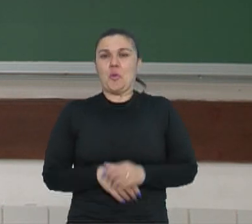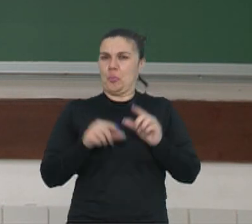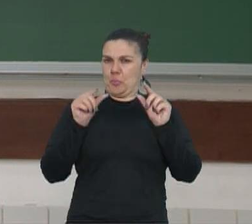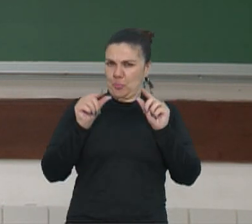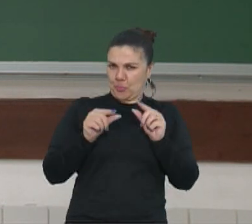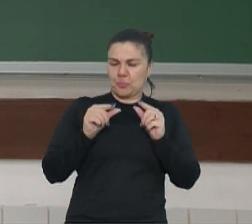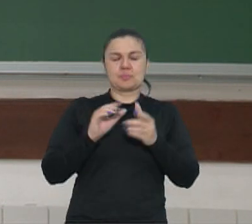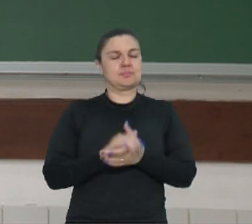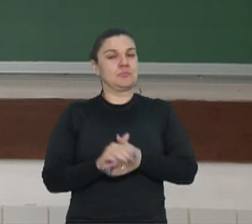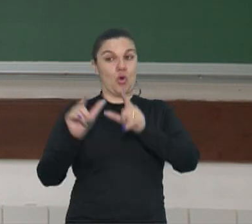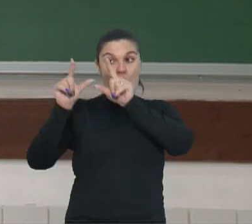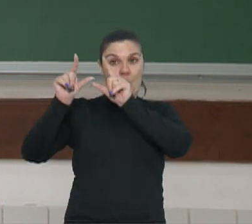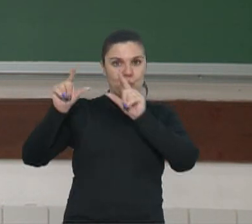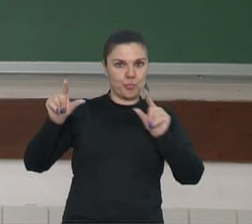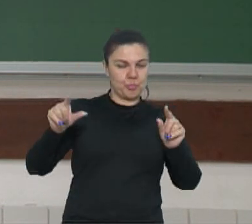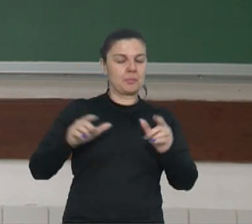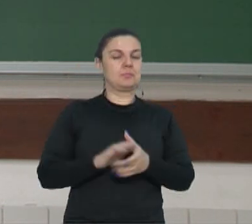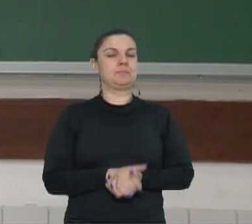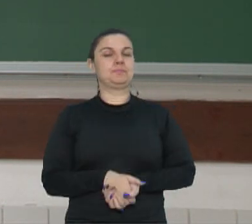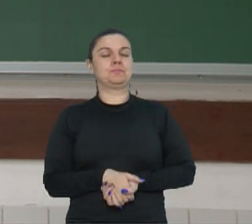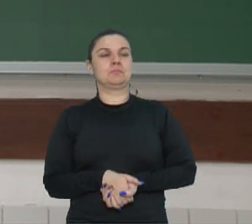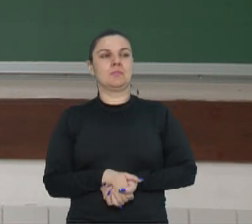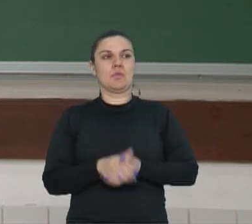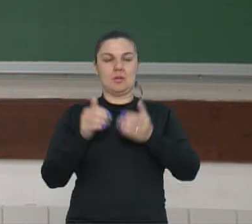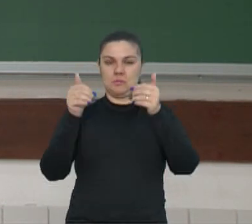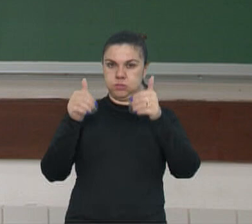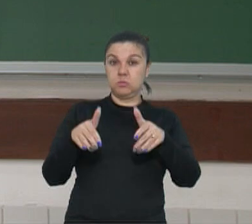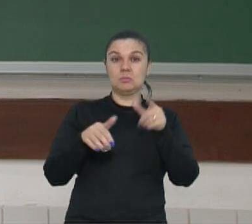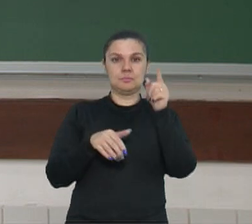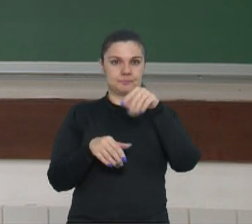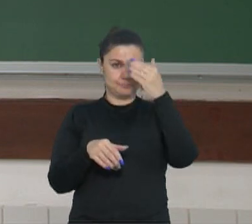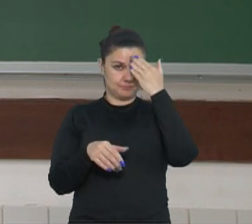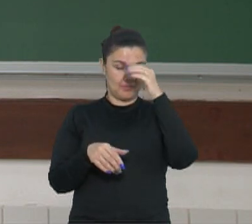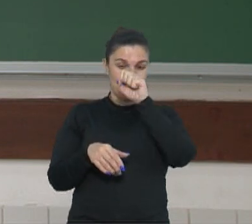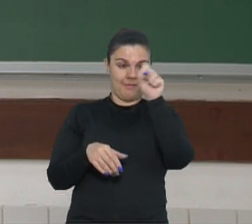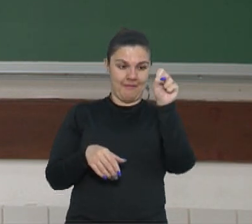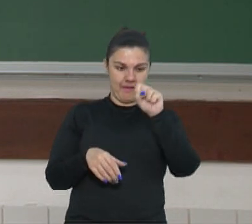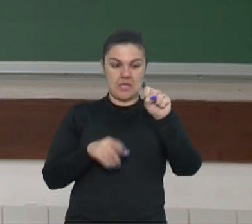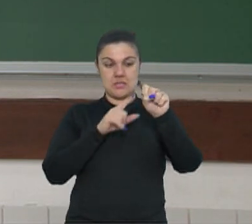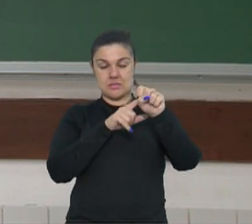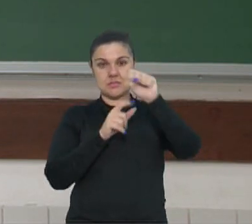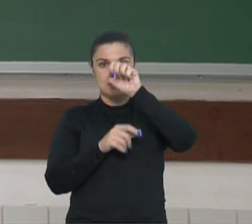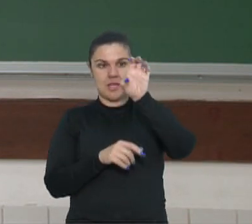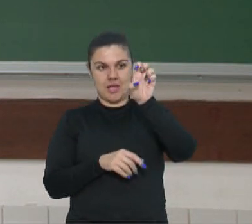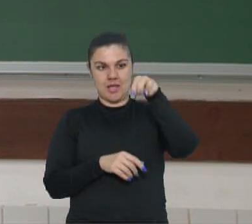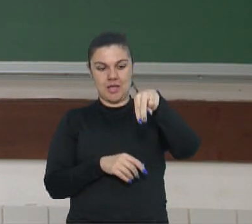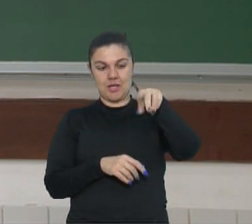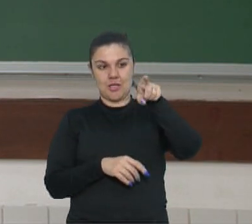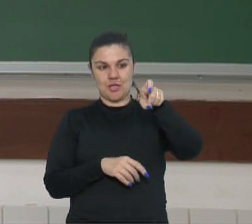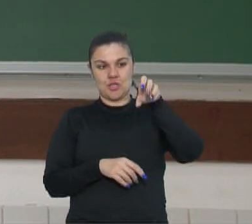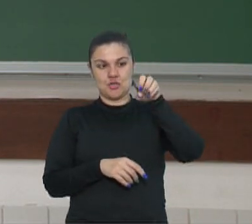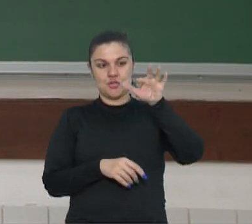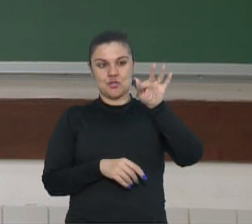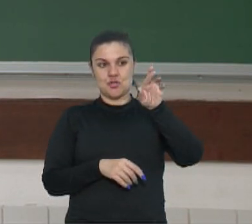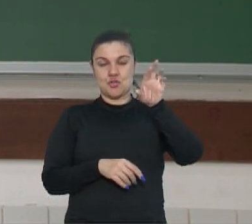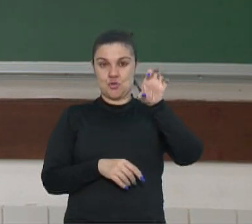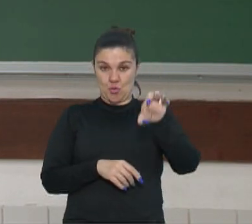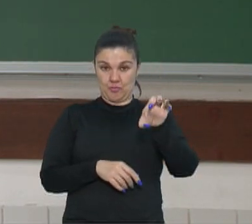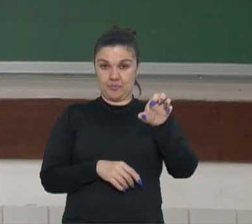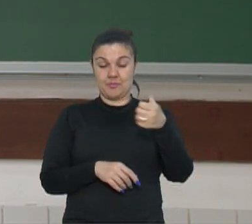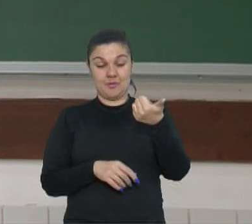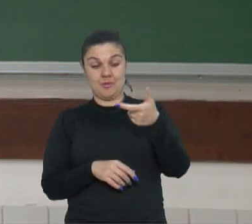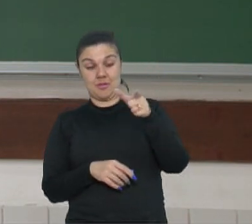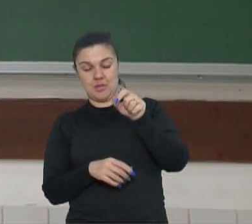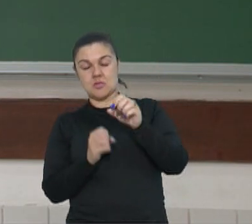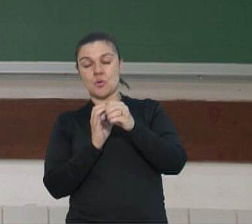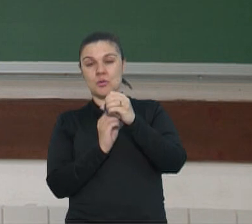de enxofre para cada 1 milhão de partículas. Isso é o tal do diesel S10. S de enxofre, 10 que é o número de partículas. Tem o diesel comum,